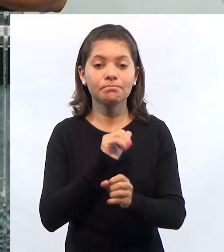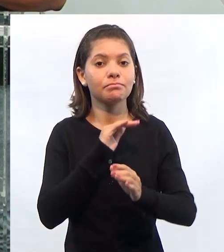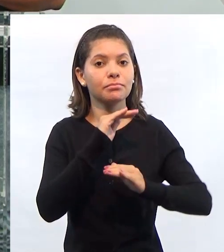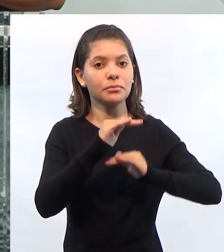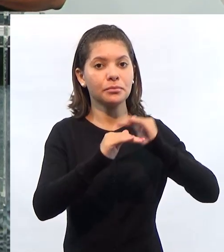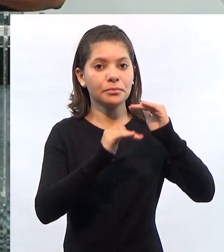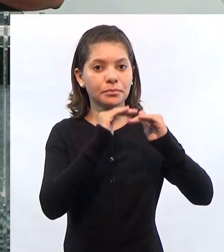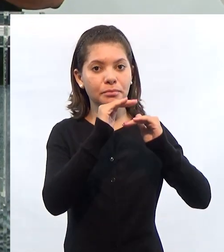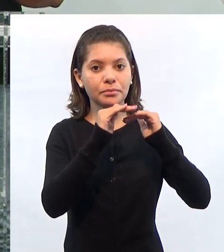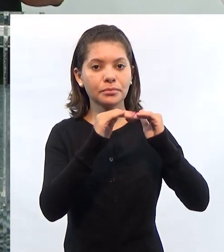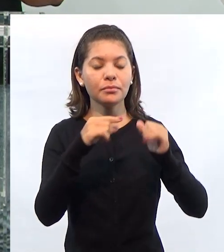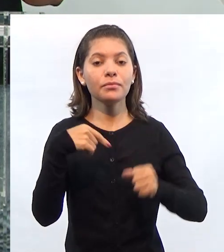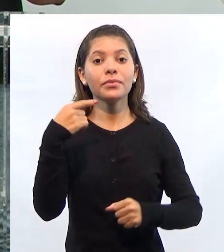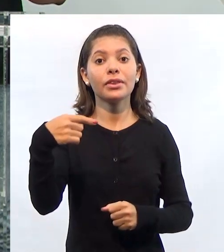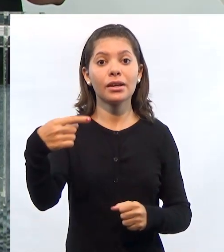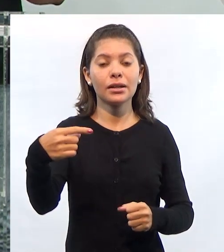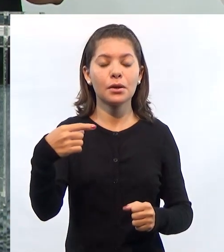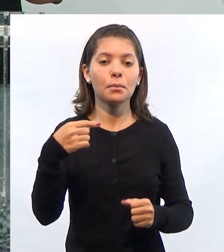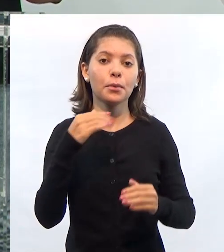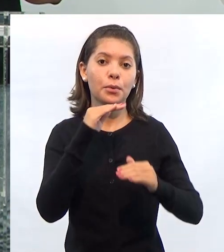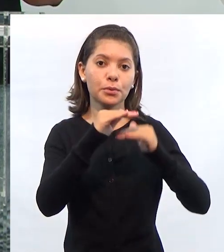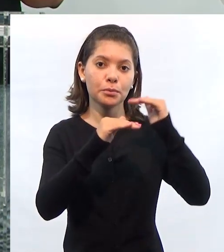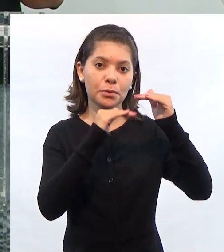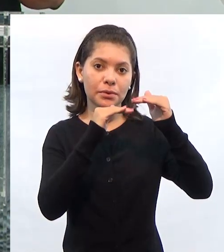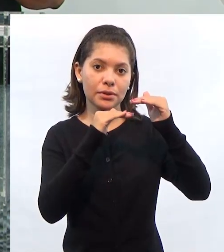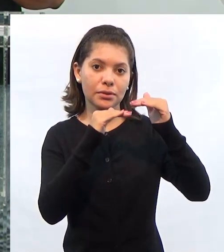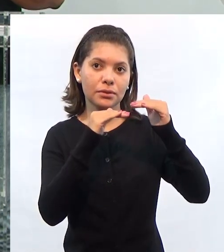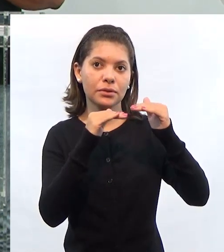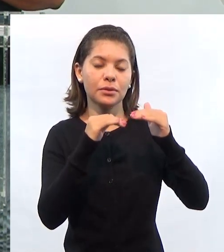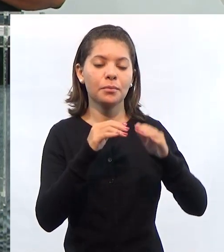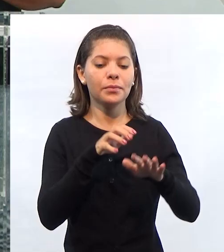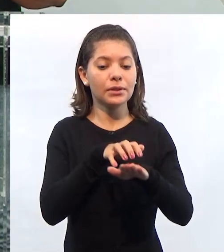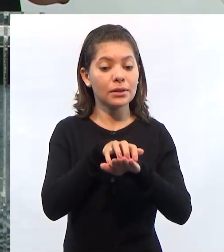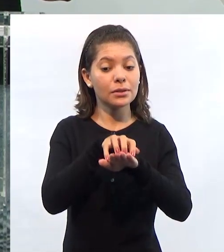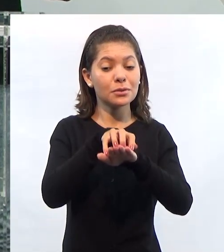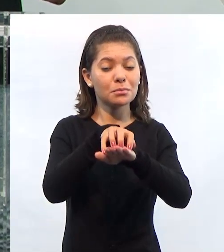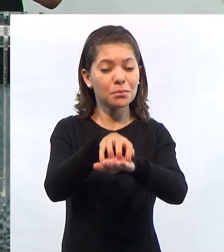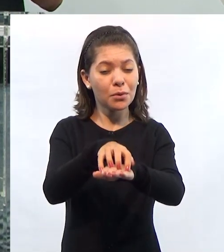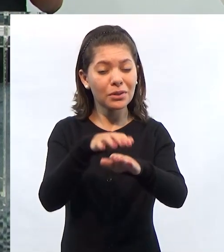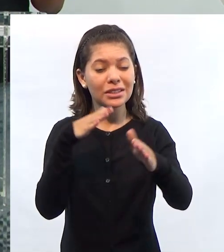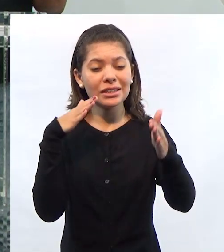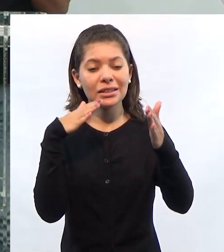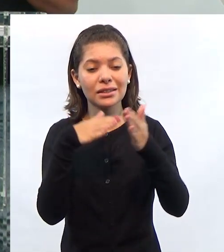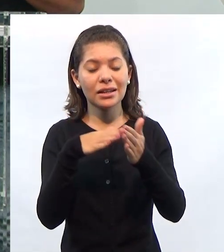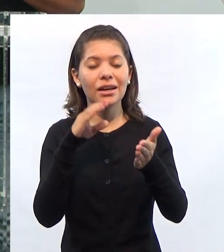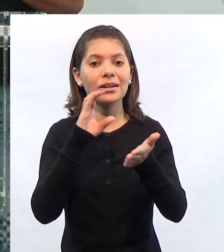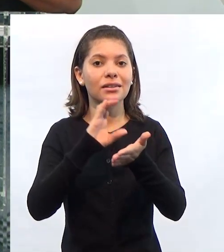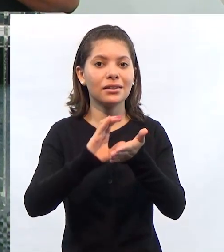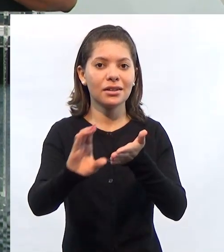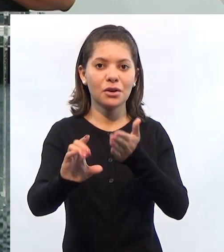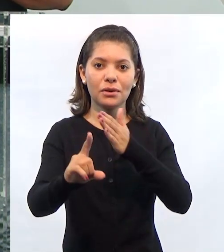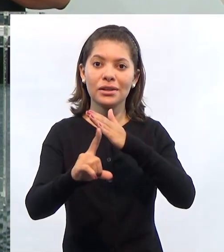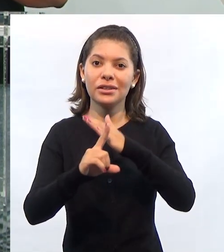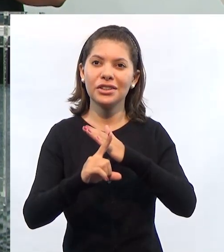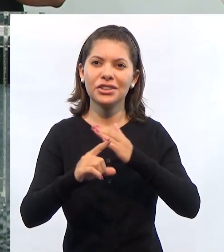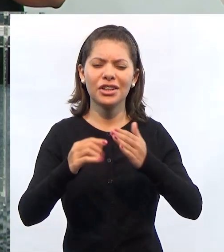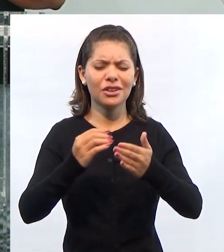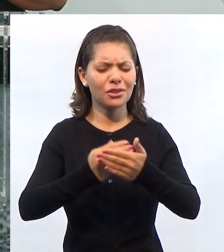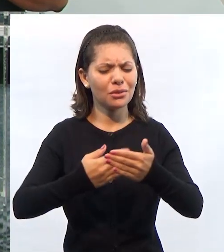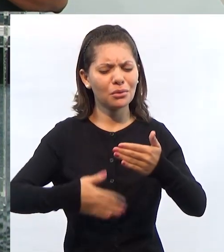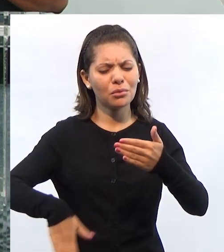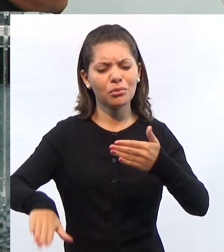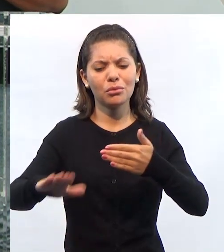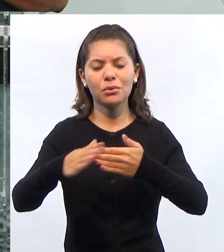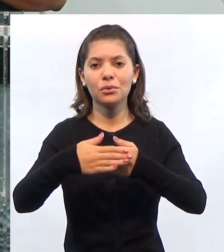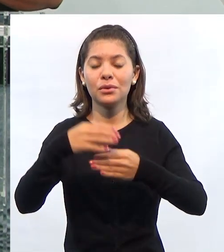de processamento, e depois esse processo de transporte desses produtos até entregar ao cliente. Essa é toda